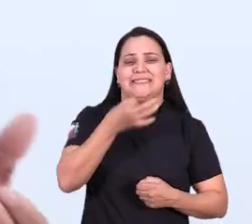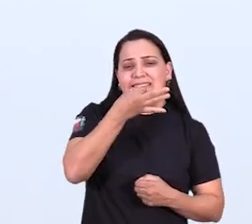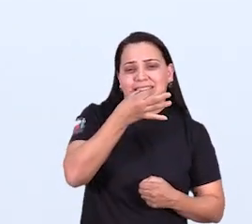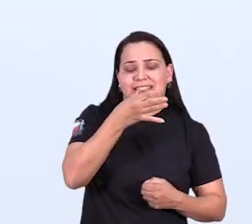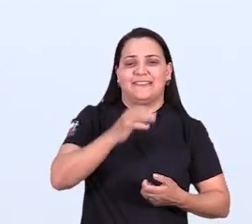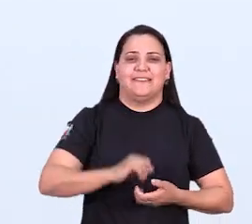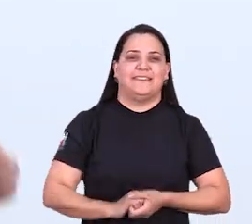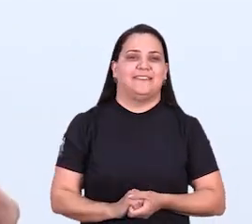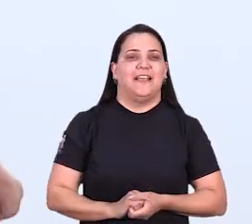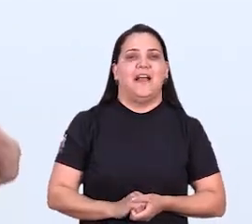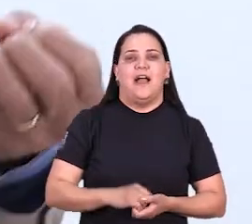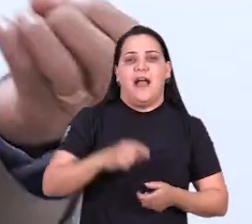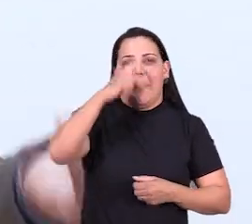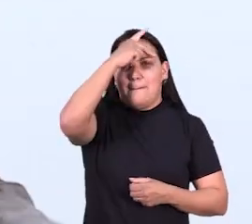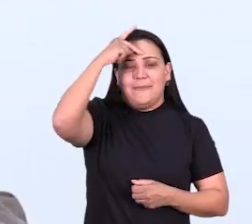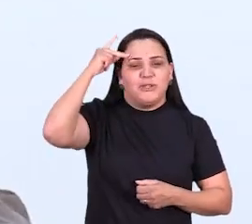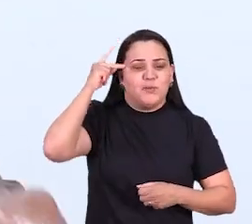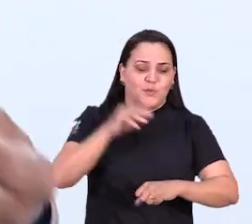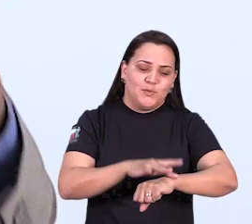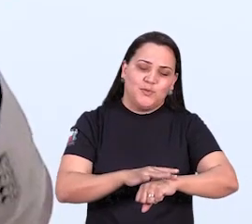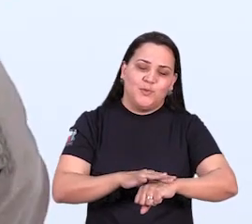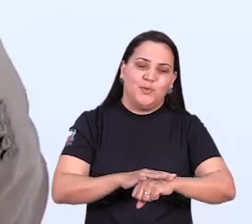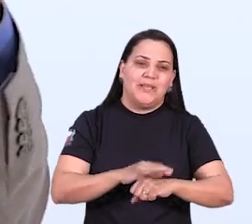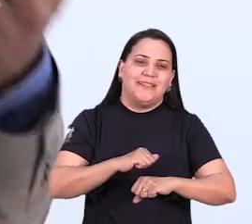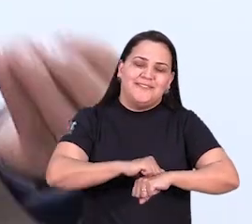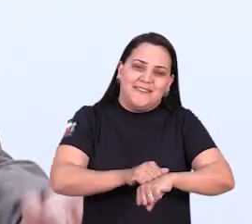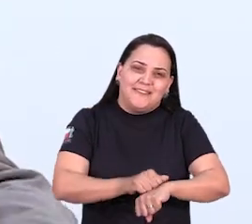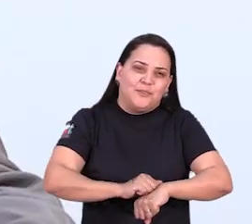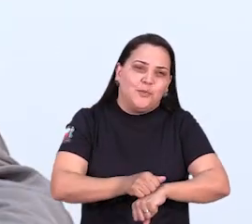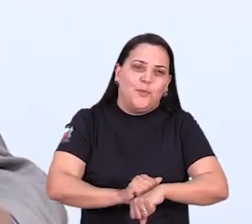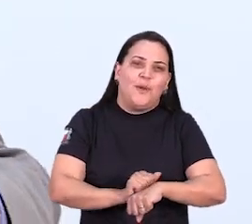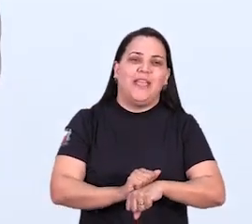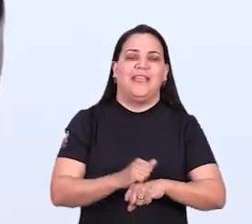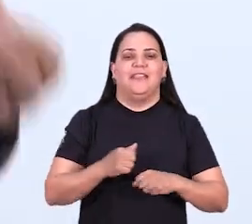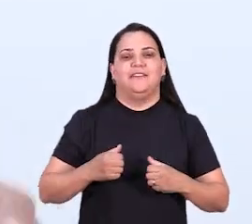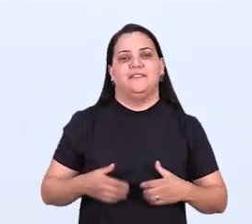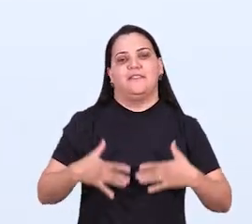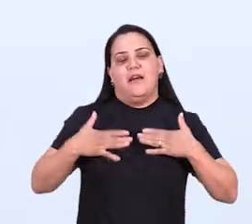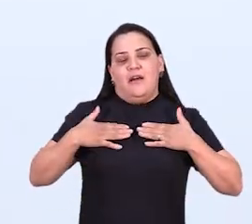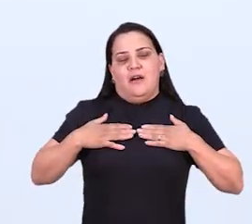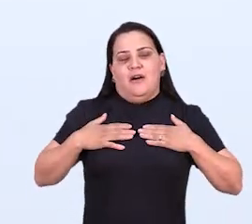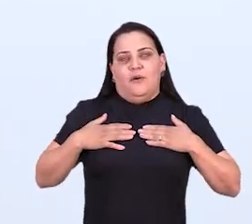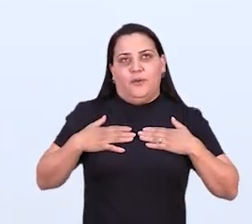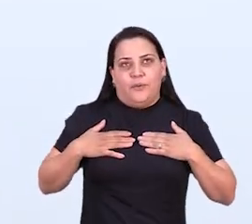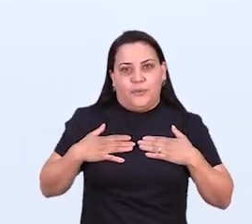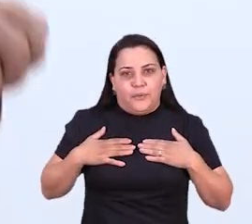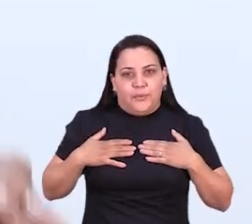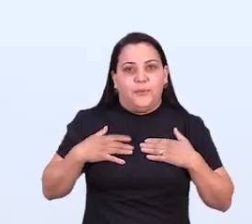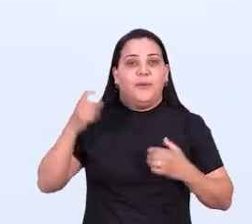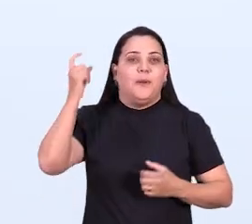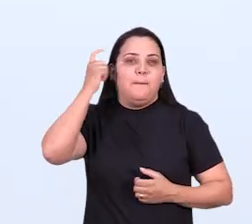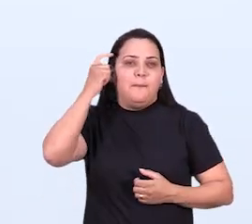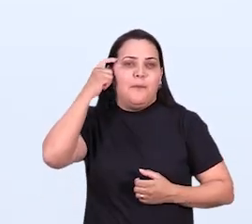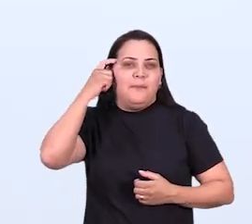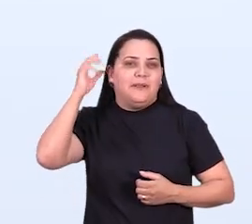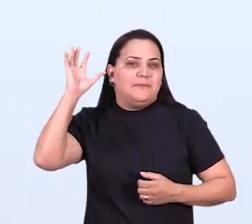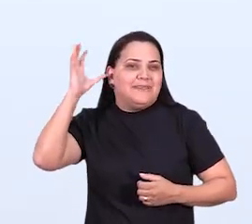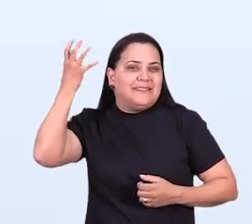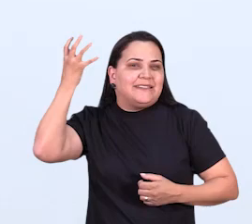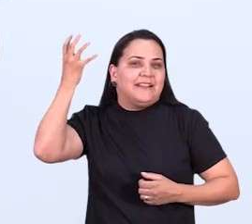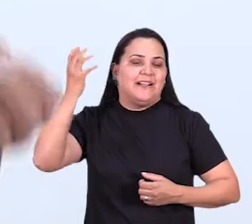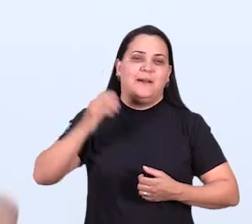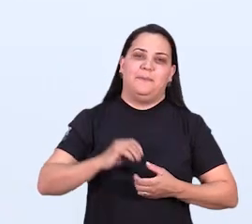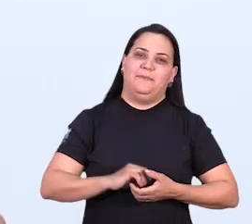medicamento. Porque é um absurdo. O paciente que está com problema de artrite, problema de enfisema pulmonar, problema